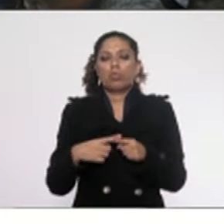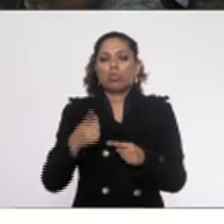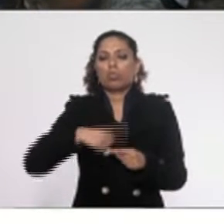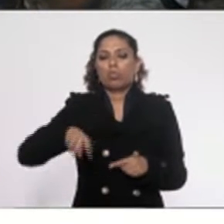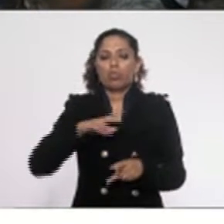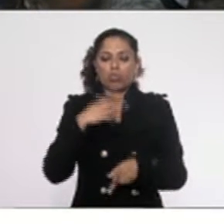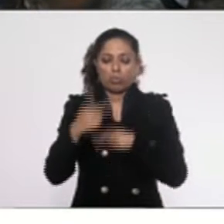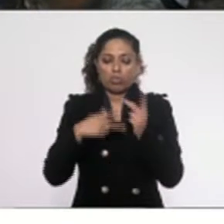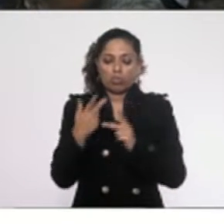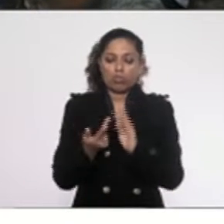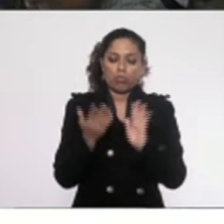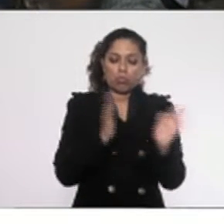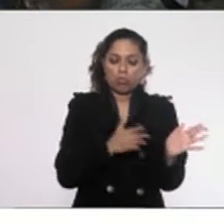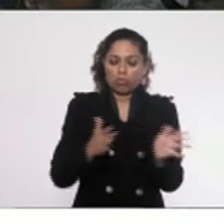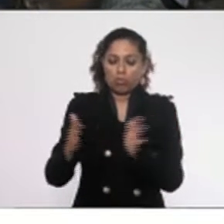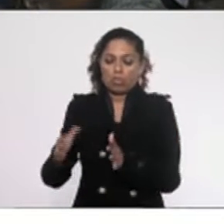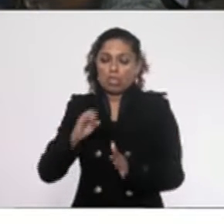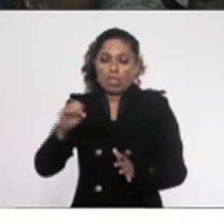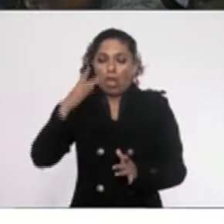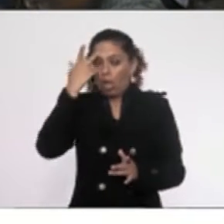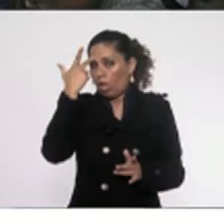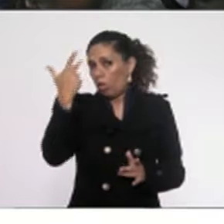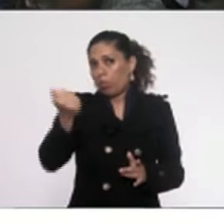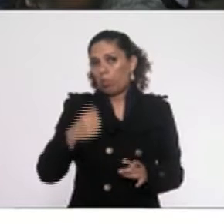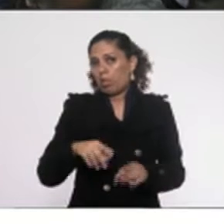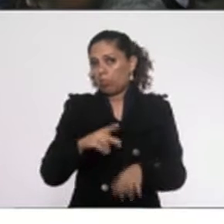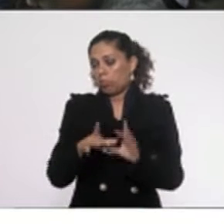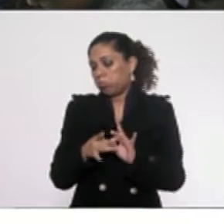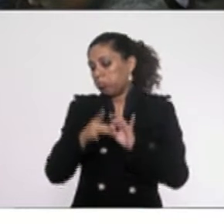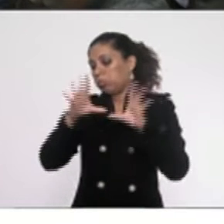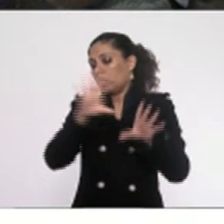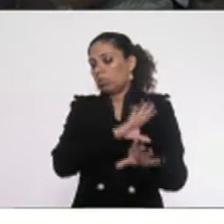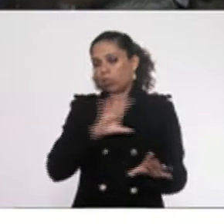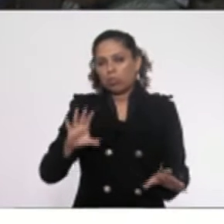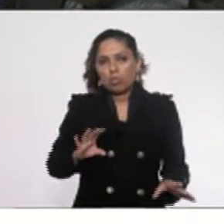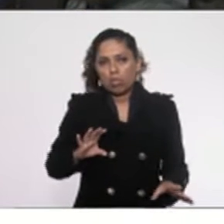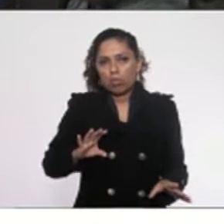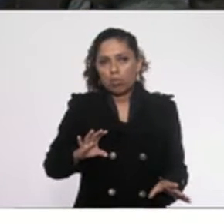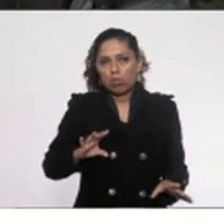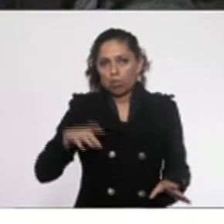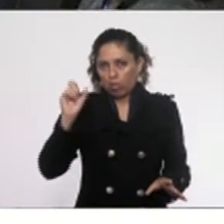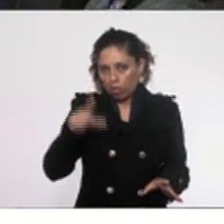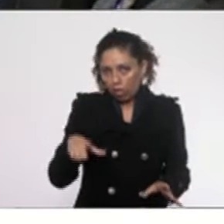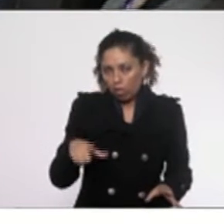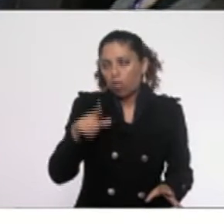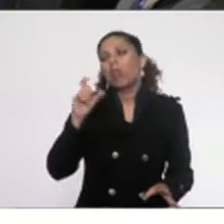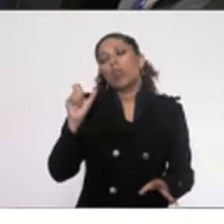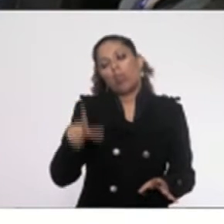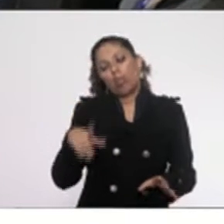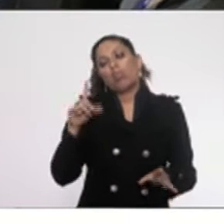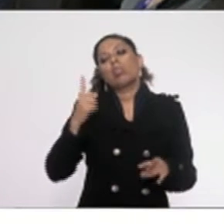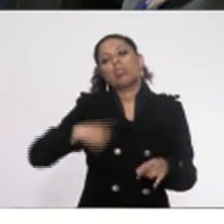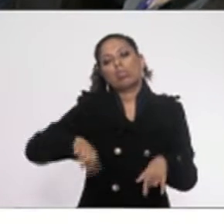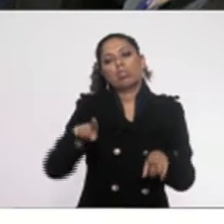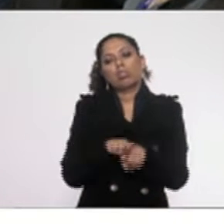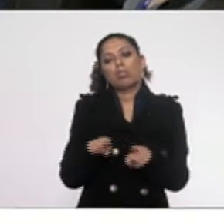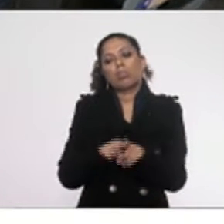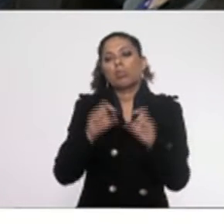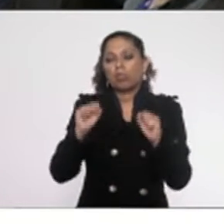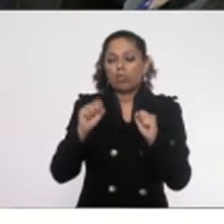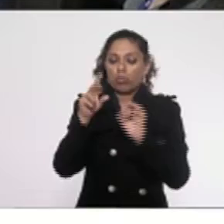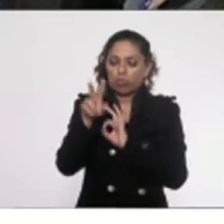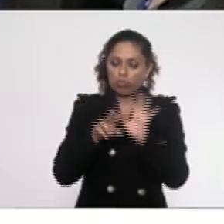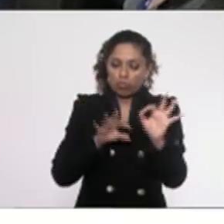previsão regimental. Eu ia perguntar se é usual do costume aqui da comissão. Usual é. Mas a gente delibera também, que eu acho que não vejo